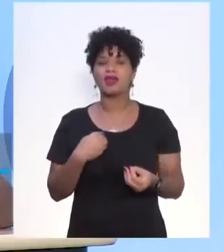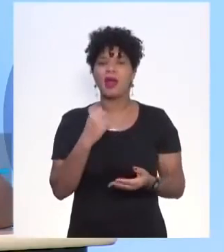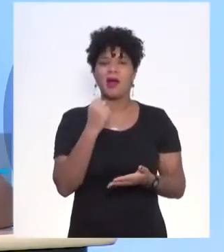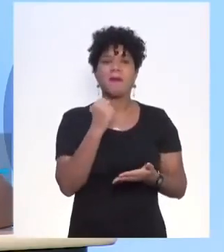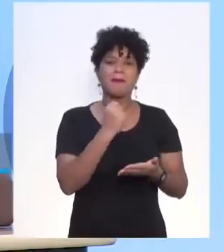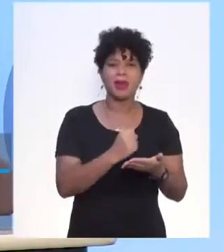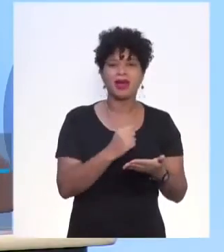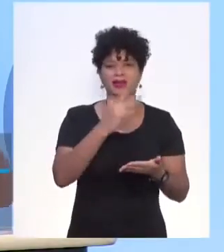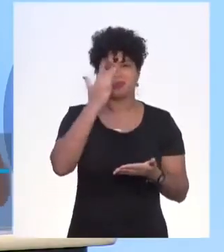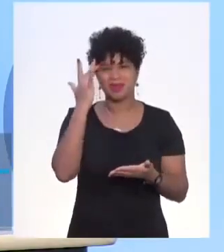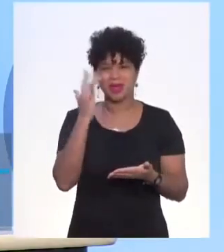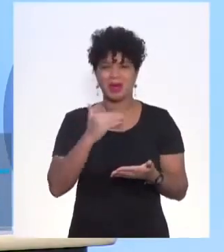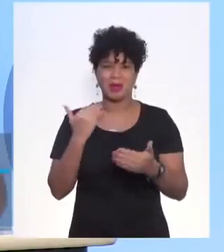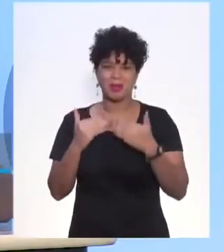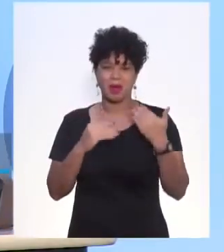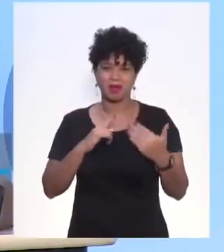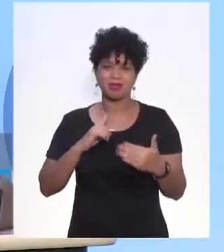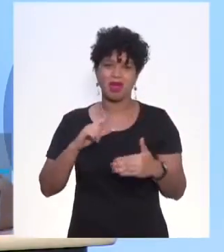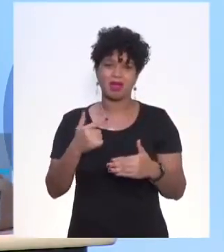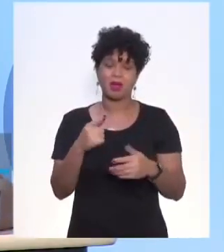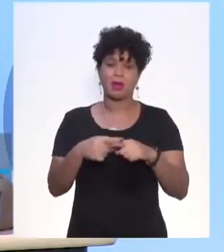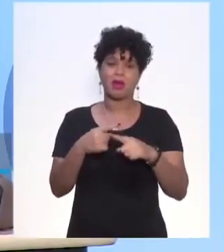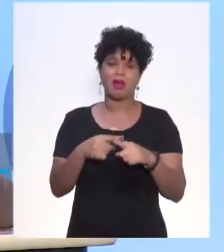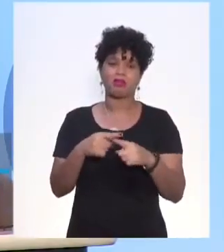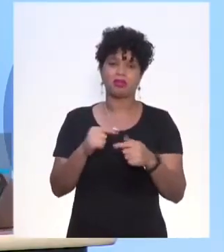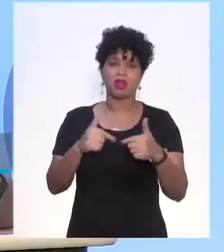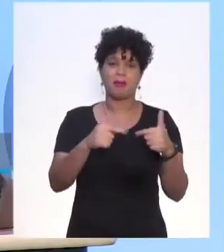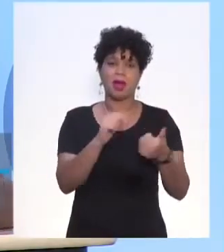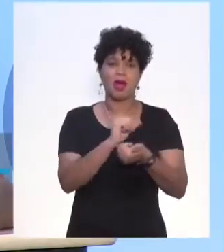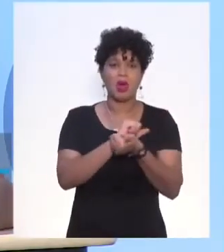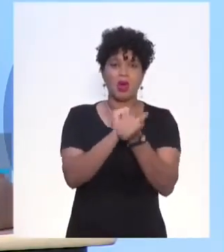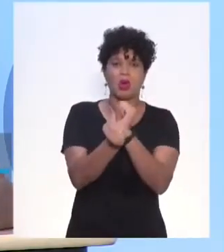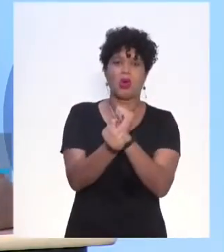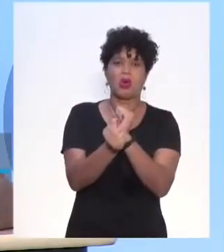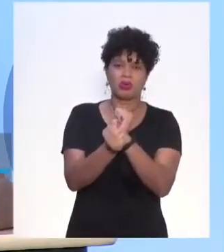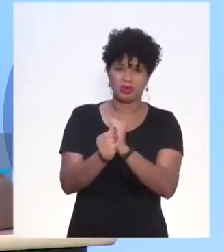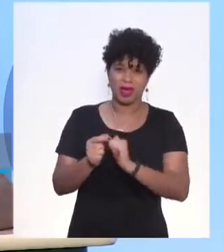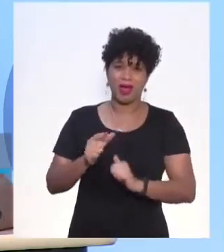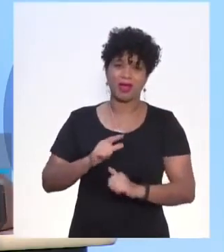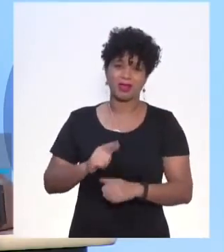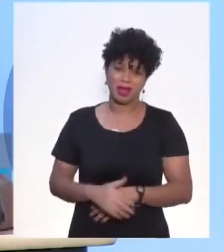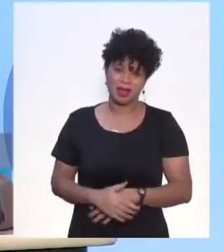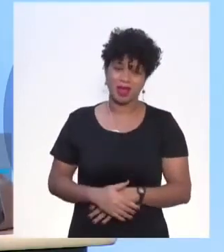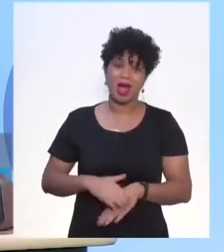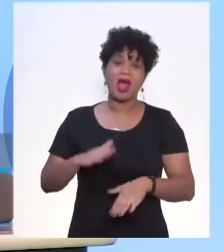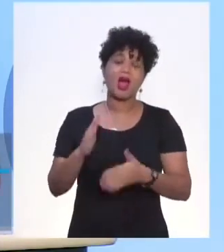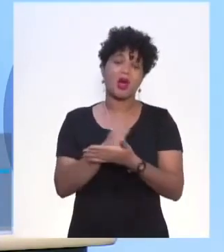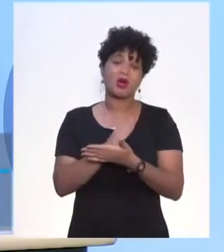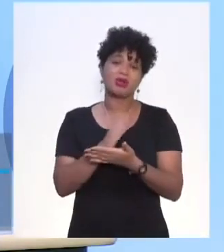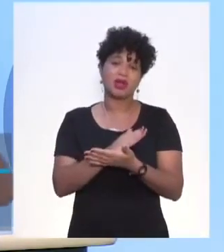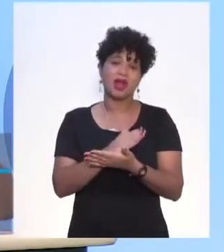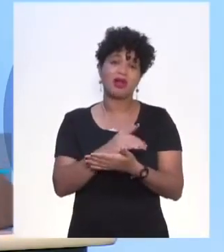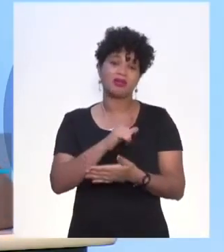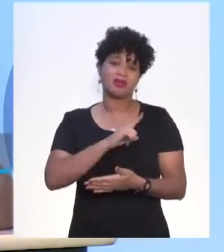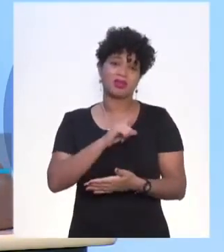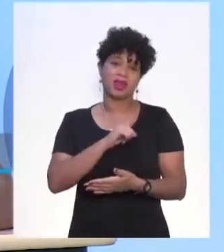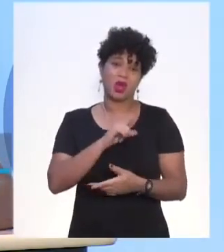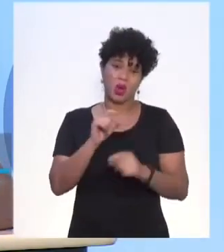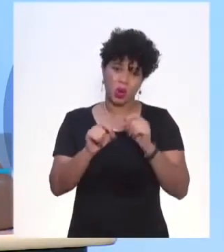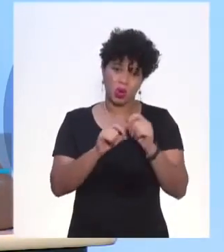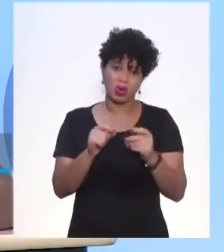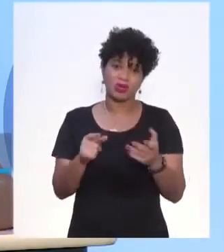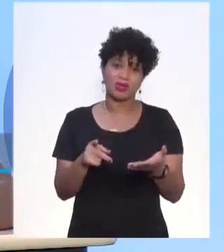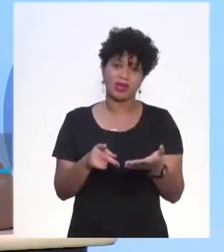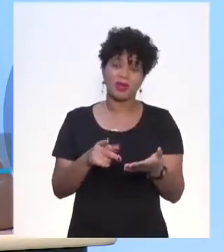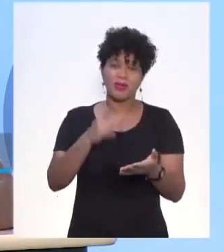essa população, a esses trabalhadores que estavam ali sendo escravizados, né? E algumas dessas punições constituíam-se